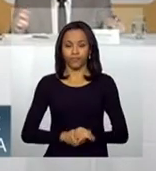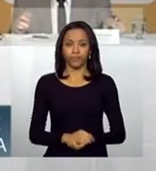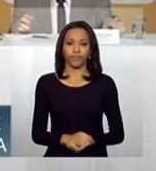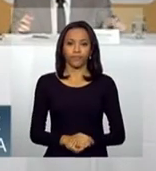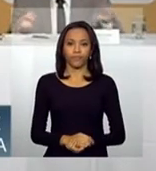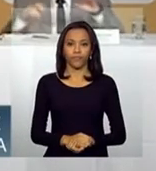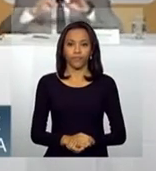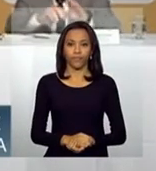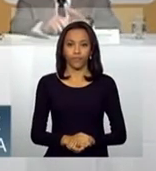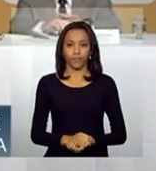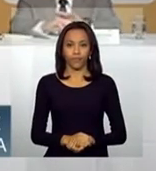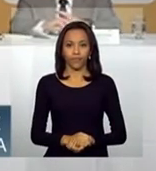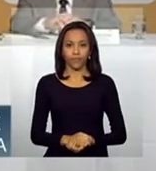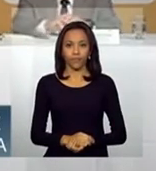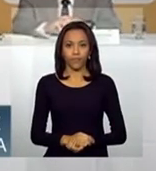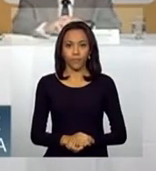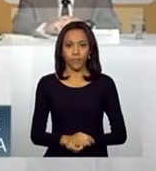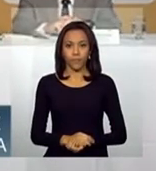Caio, você que faz tempo que não fala.